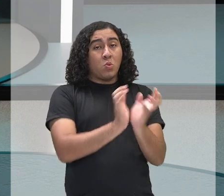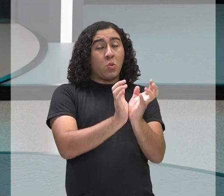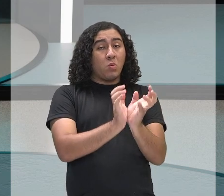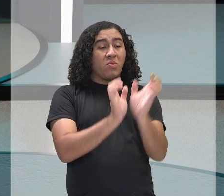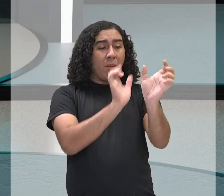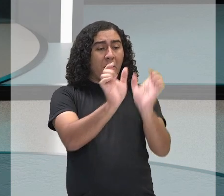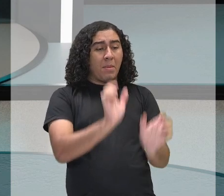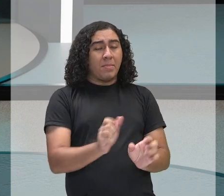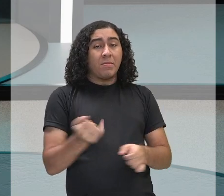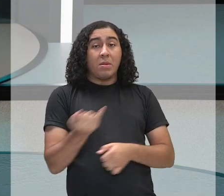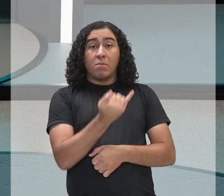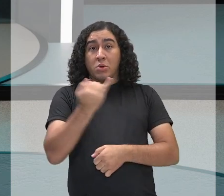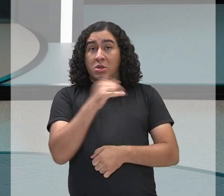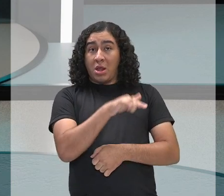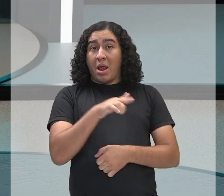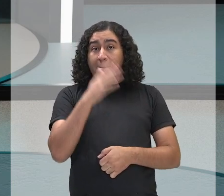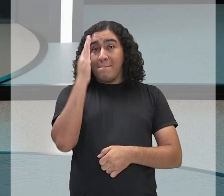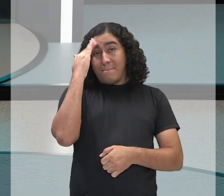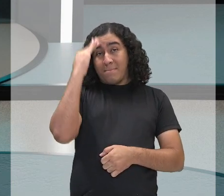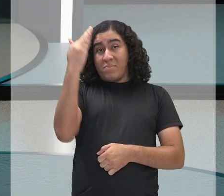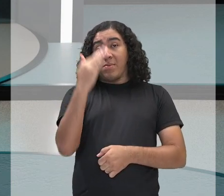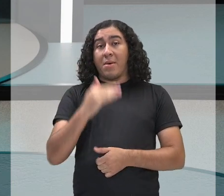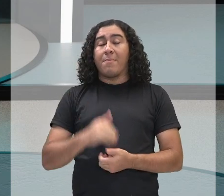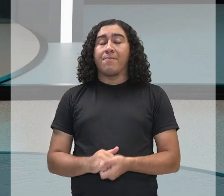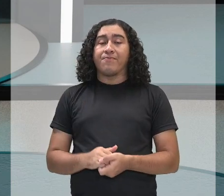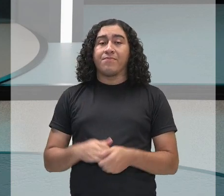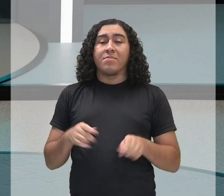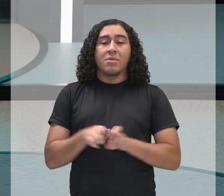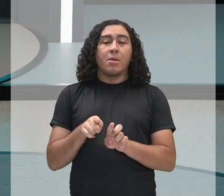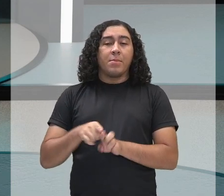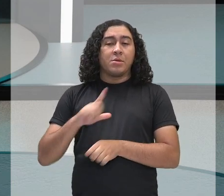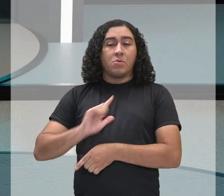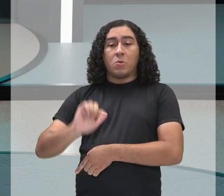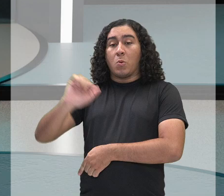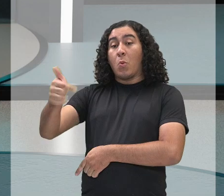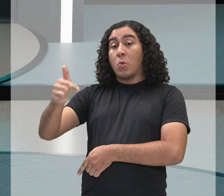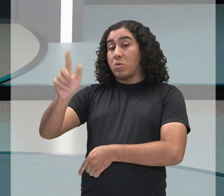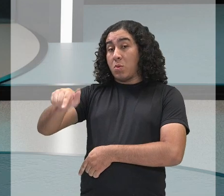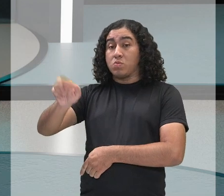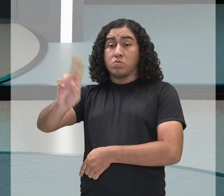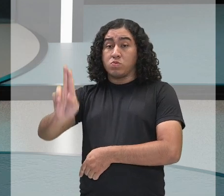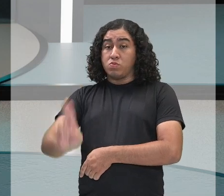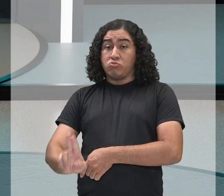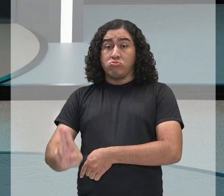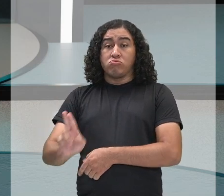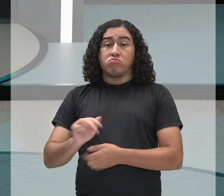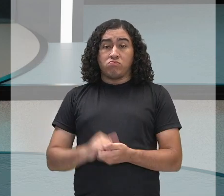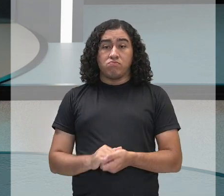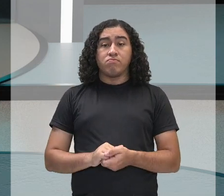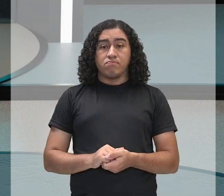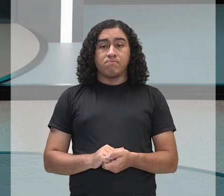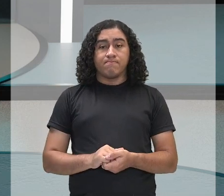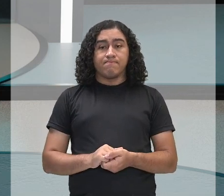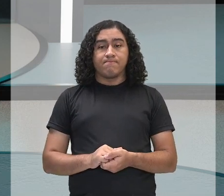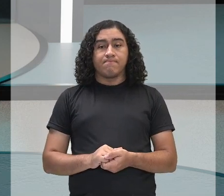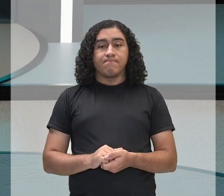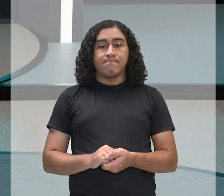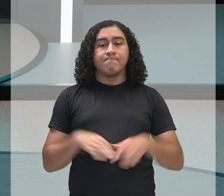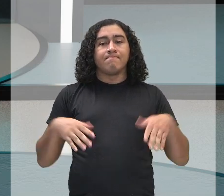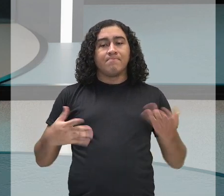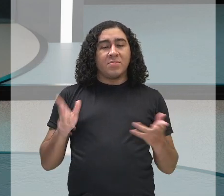muito importante, a mais importante de qualquer idioma. E aí nós temos os outros que são nomes. Majoritariamente, nós estamos falando